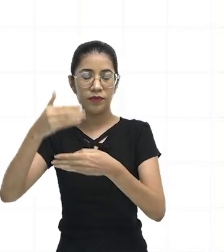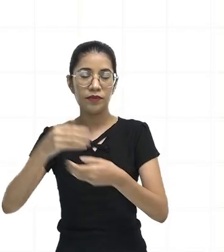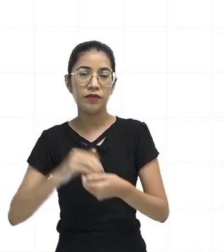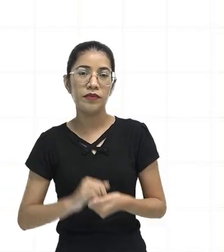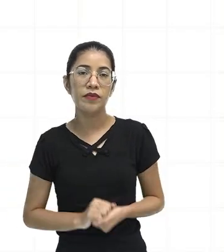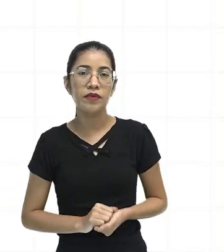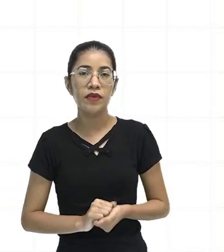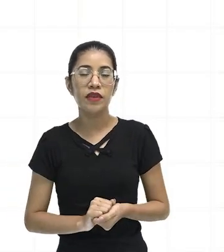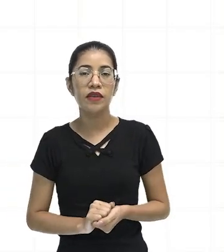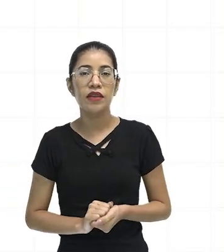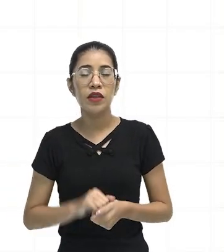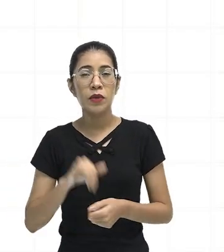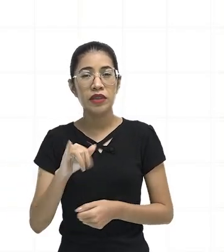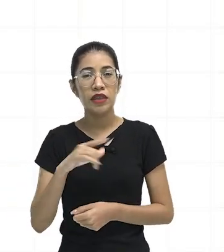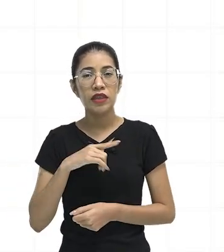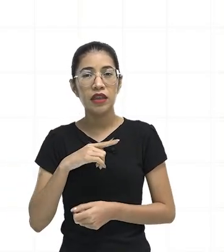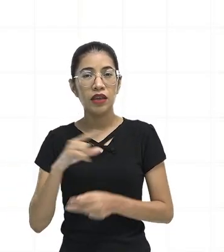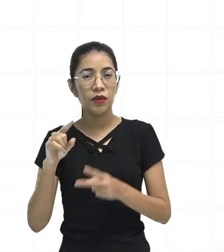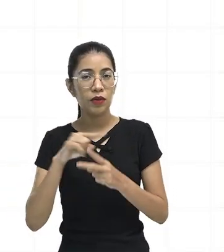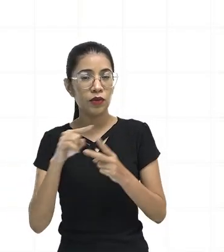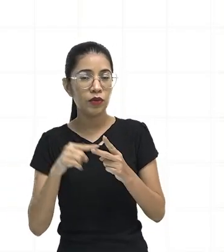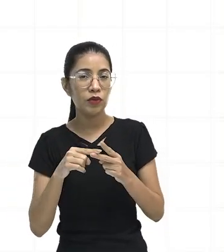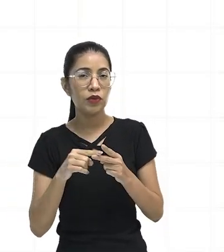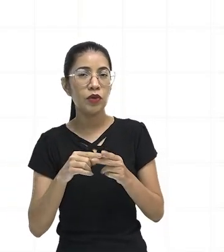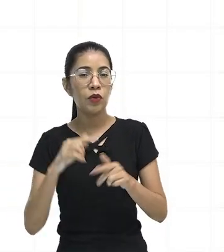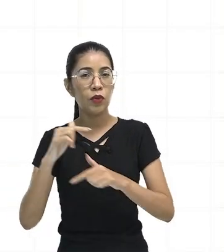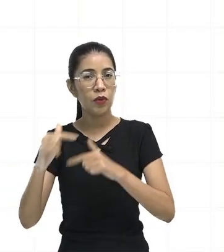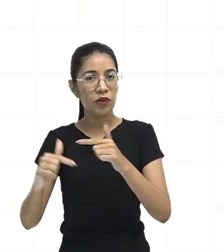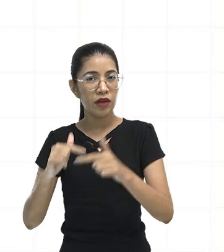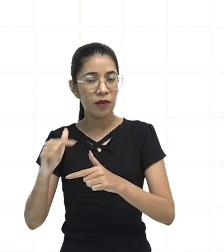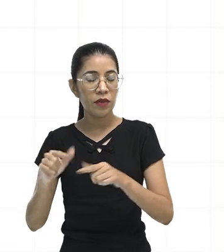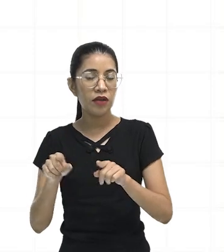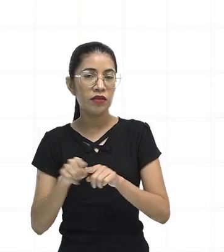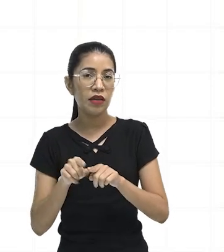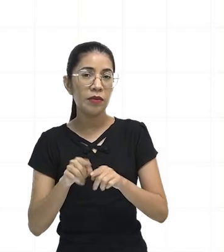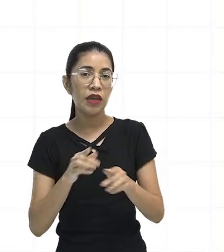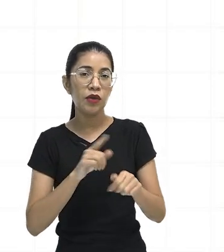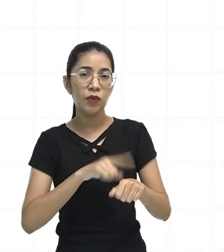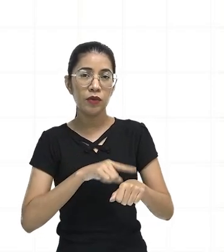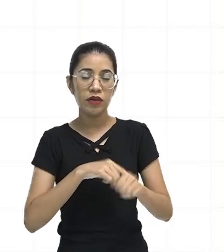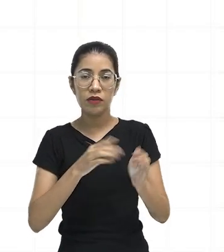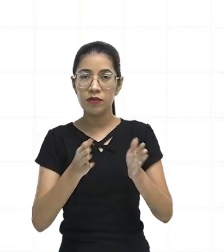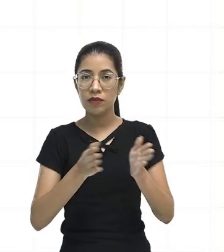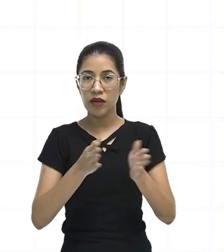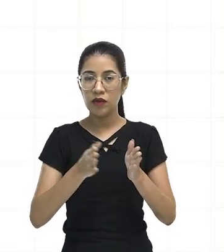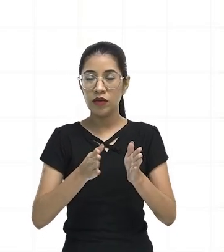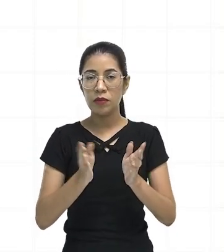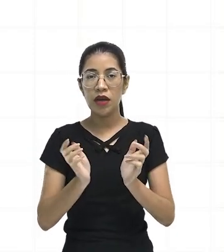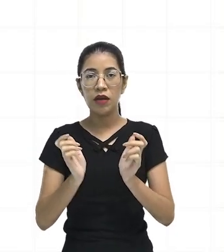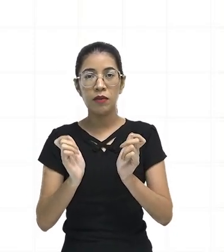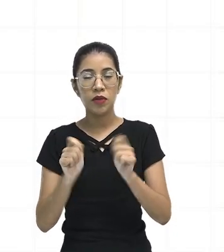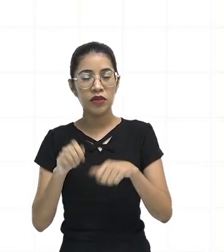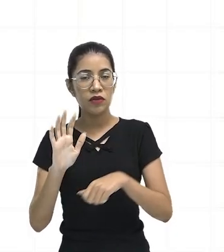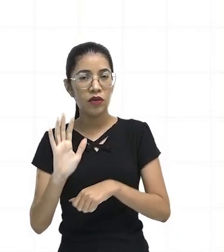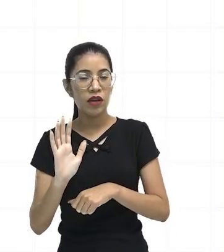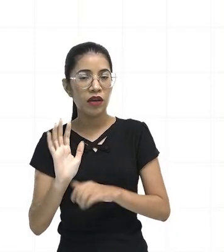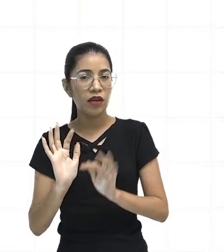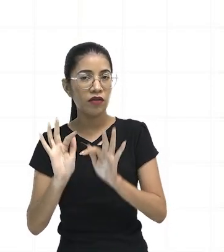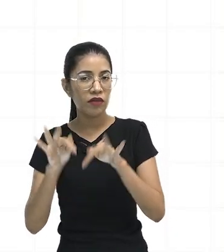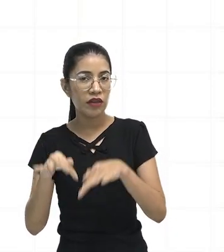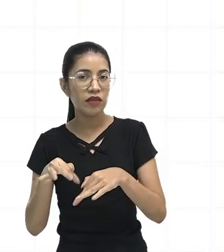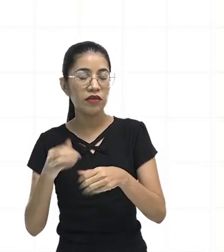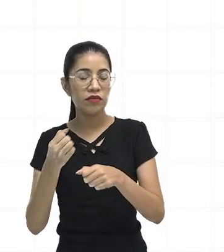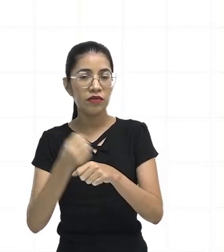envolver trabalho e tempo a realizar, aliás, esse trabalho, essas duas grandezas